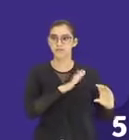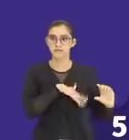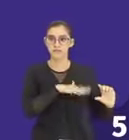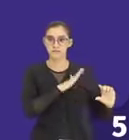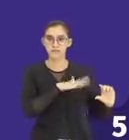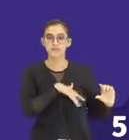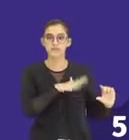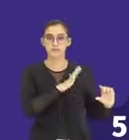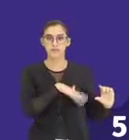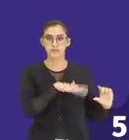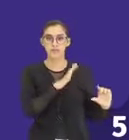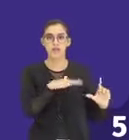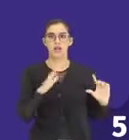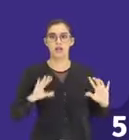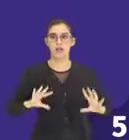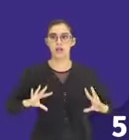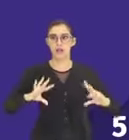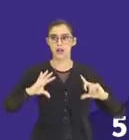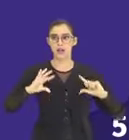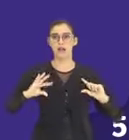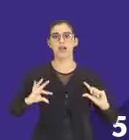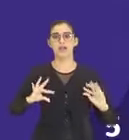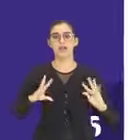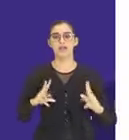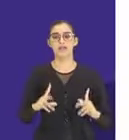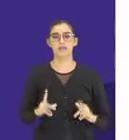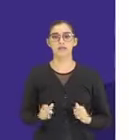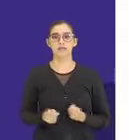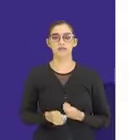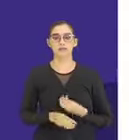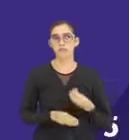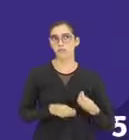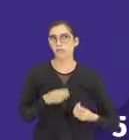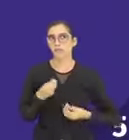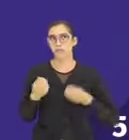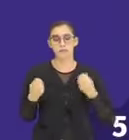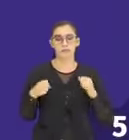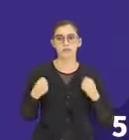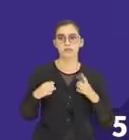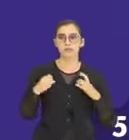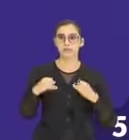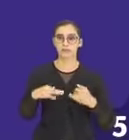era tudo mais assim, como é que eu posso falar?